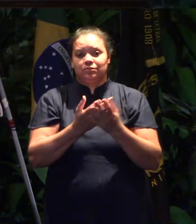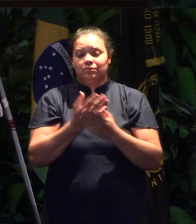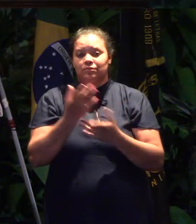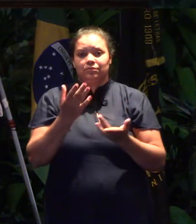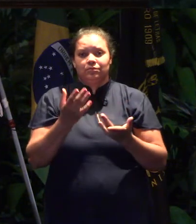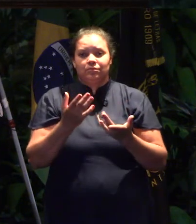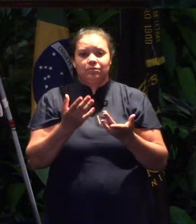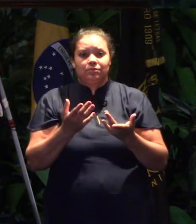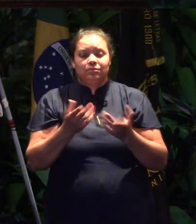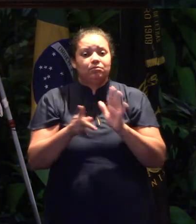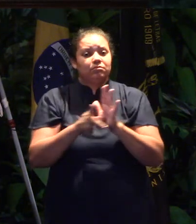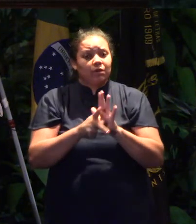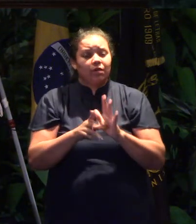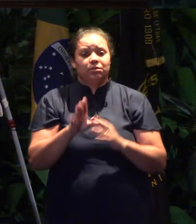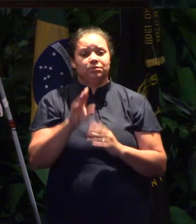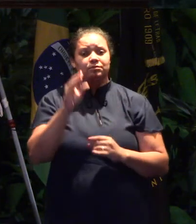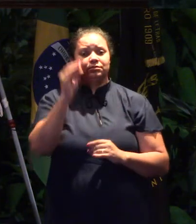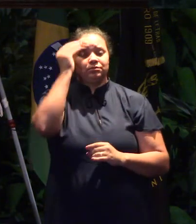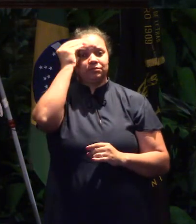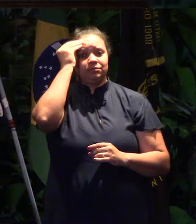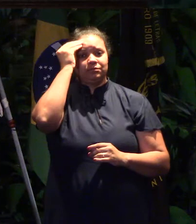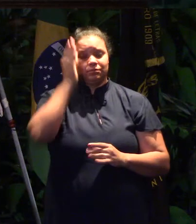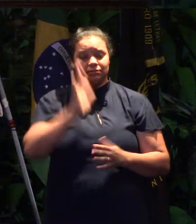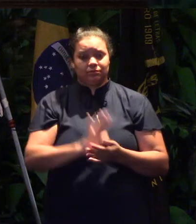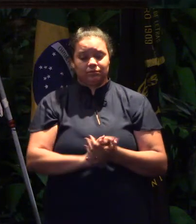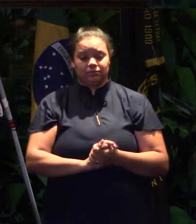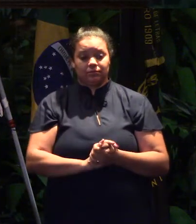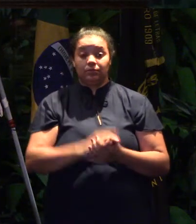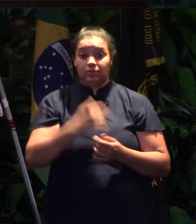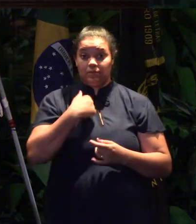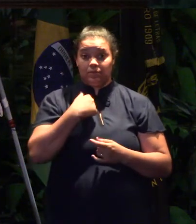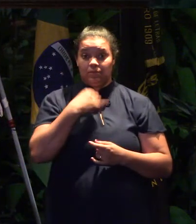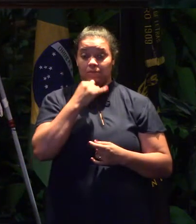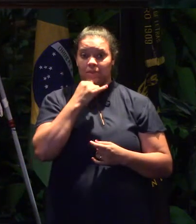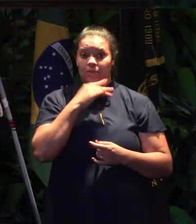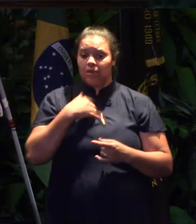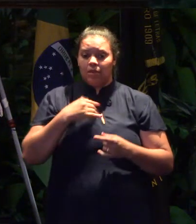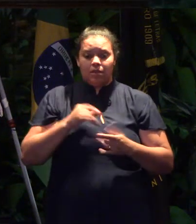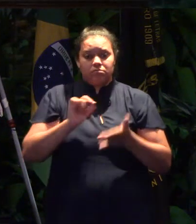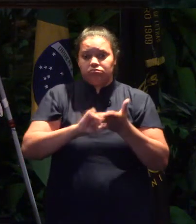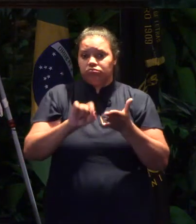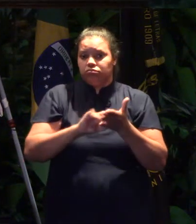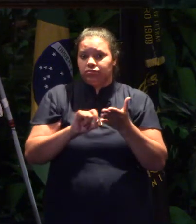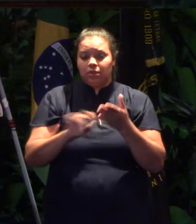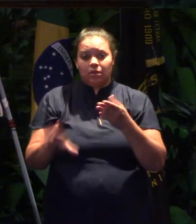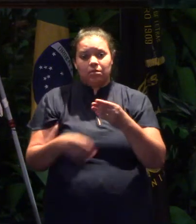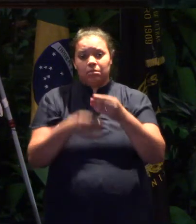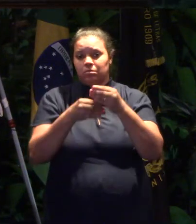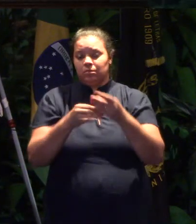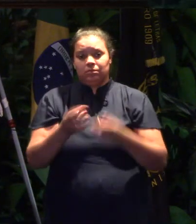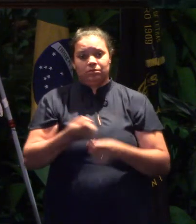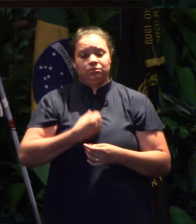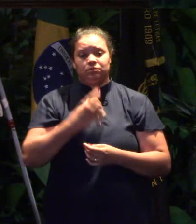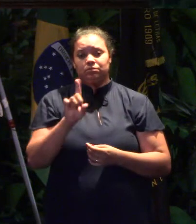do ritmo e tudo. Agora, a memória, para mim, como você falou, não escrevo sonetos, não escrevo. Para mim,